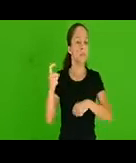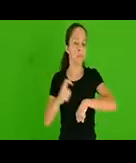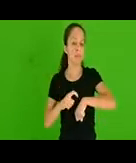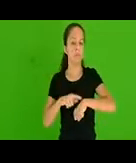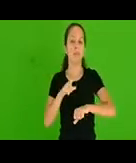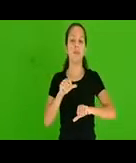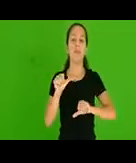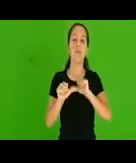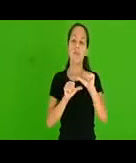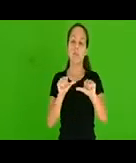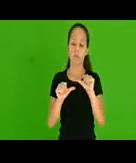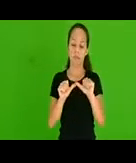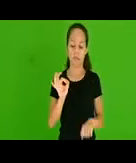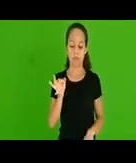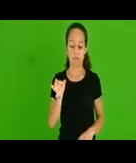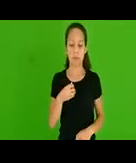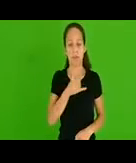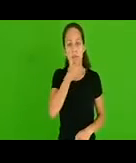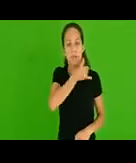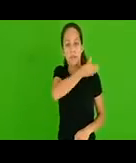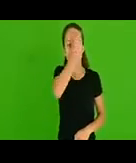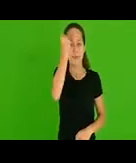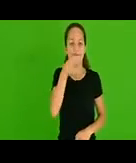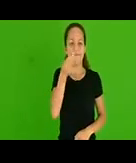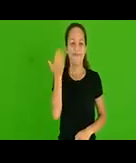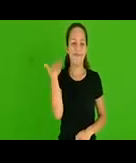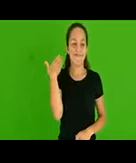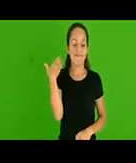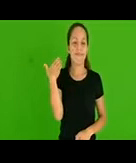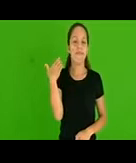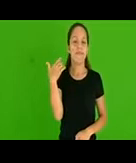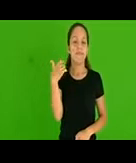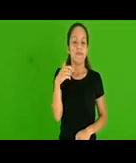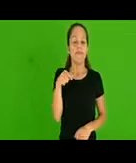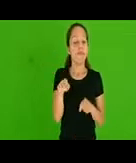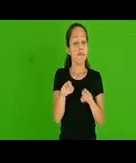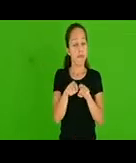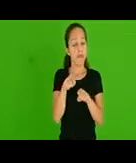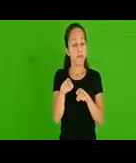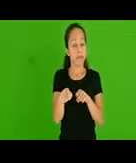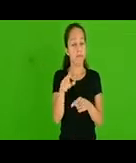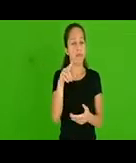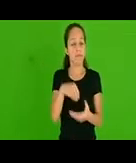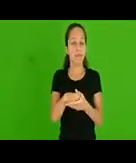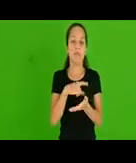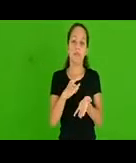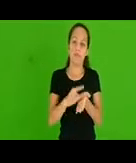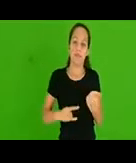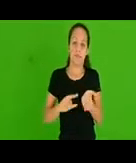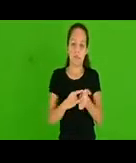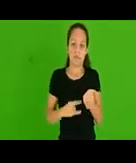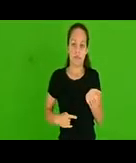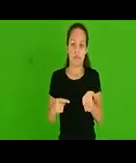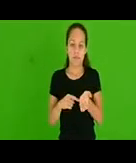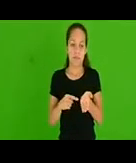mudança. Eu esqueci de falar lá atrás que a minha pesquisa passa a ser também documental. Uma das coisas